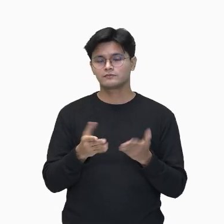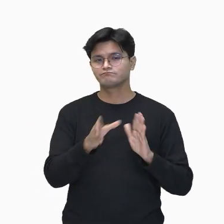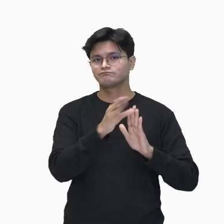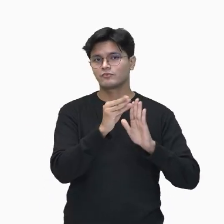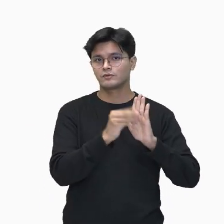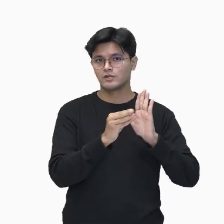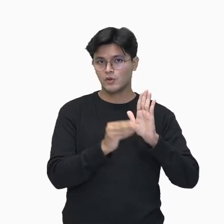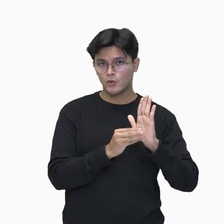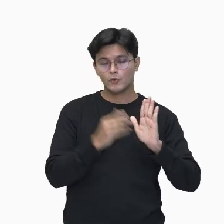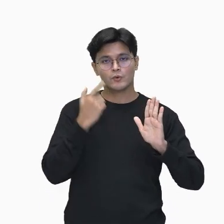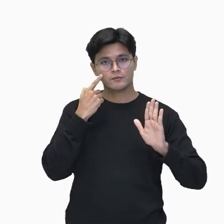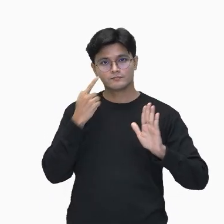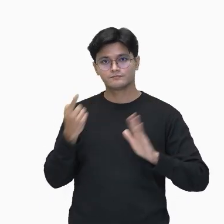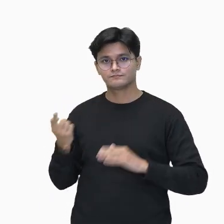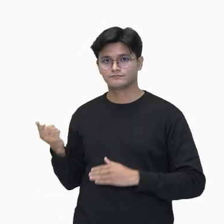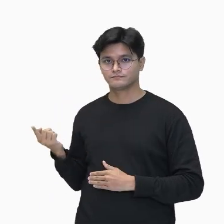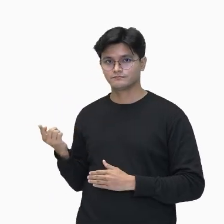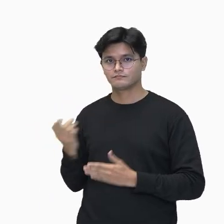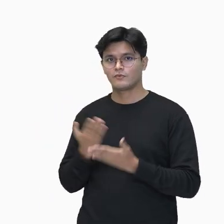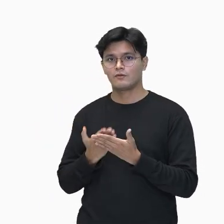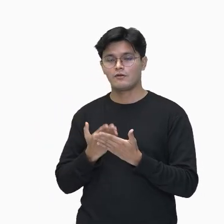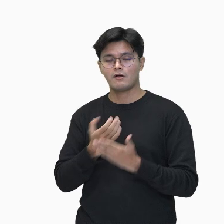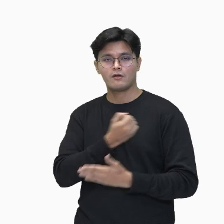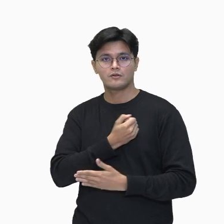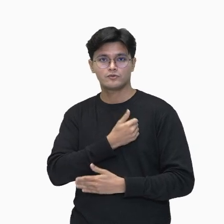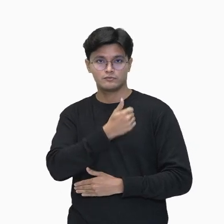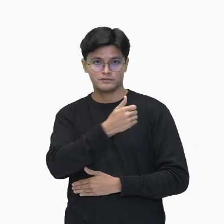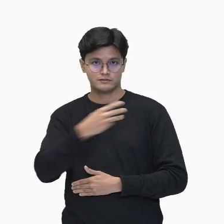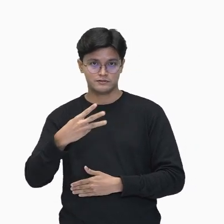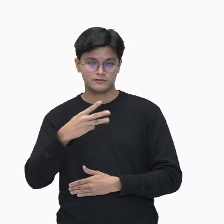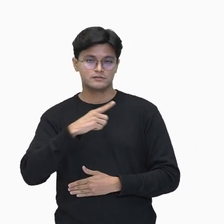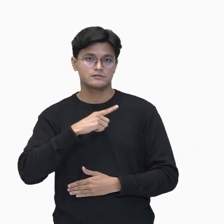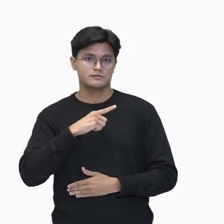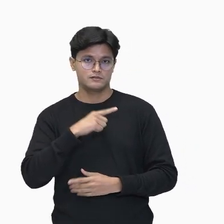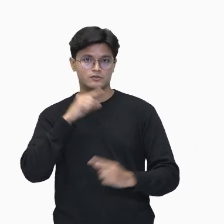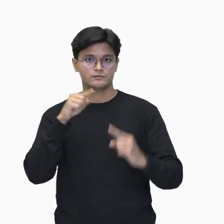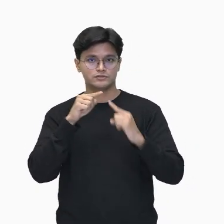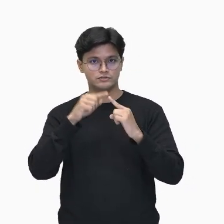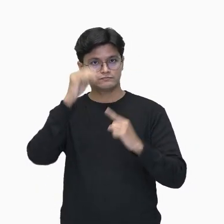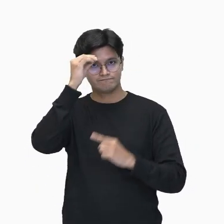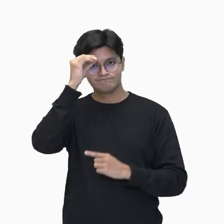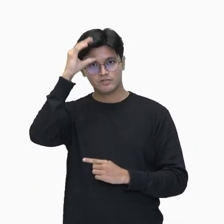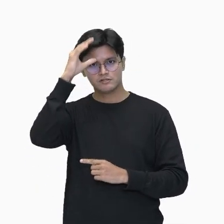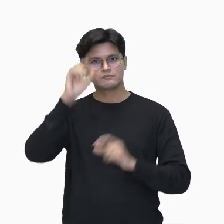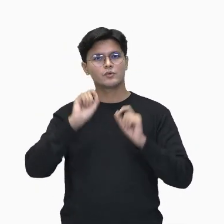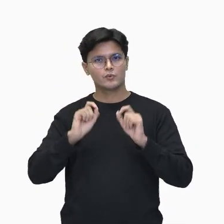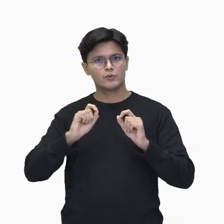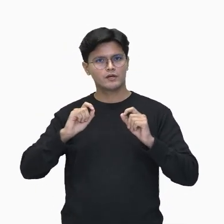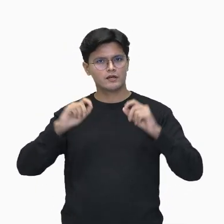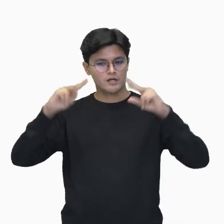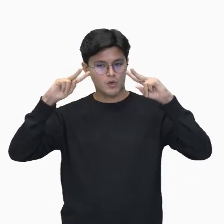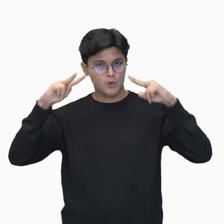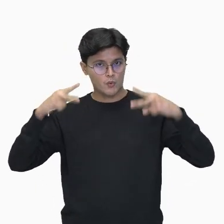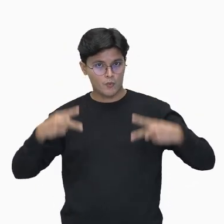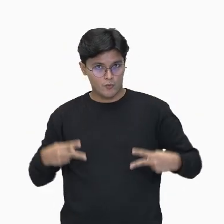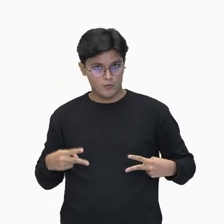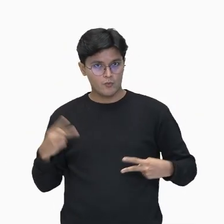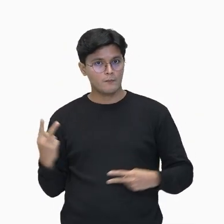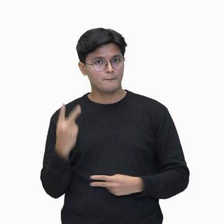aula veja que na aula 13 temos como objeto de conhecimento humanismo